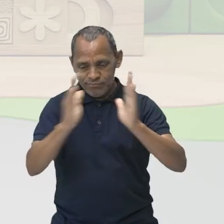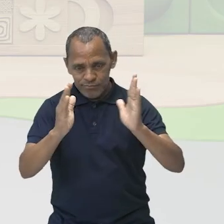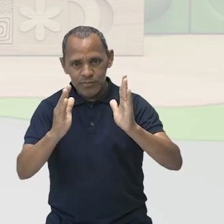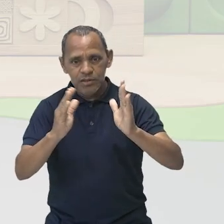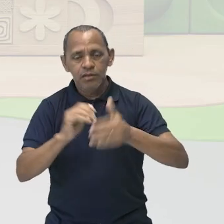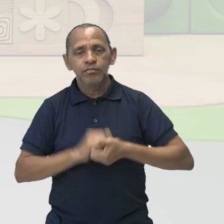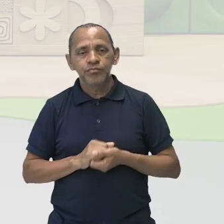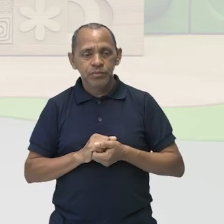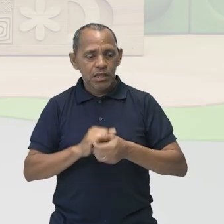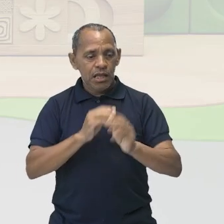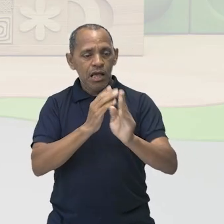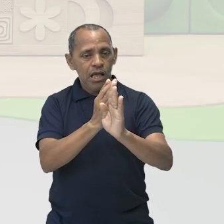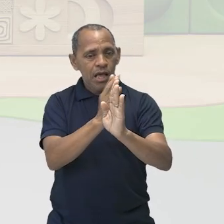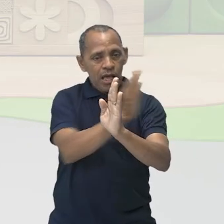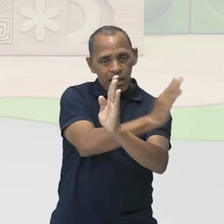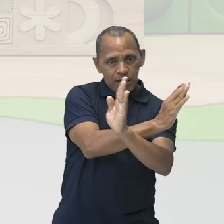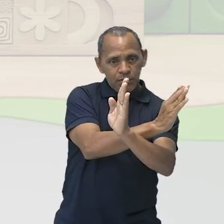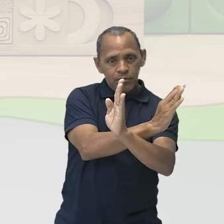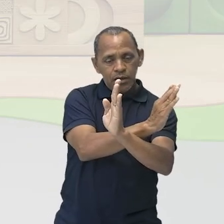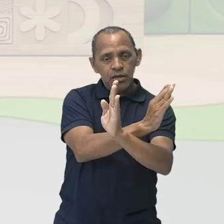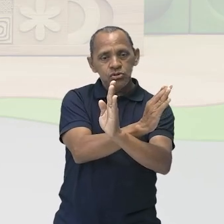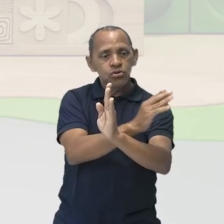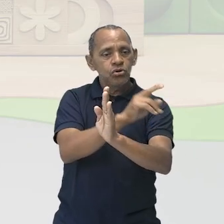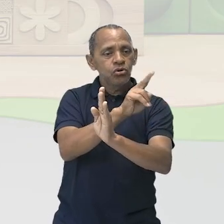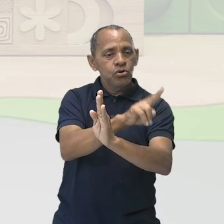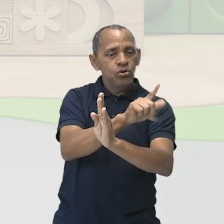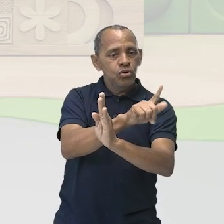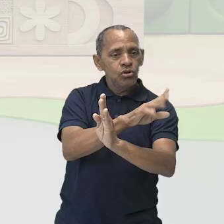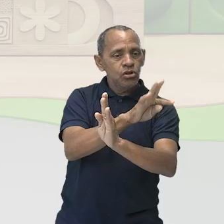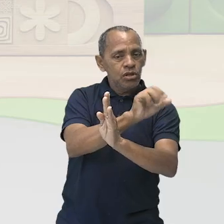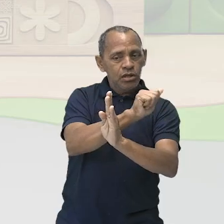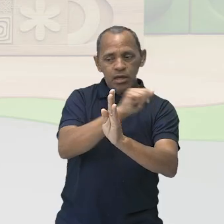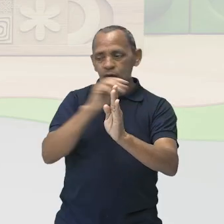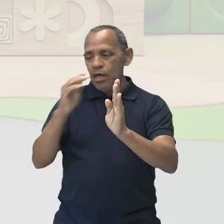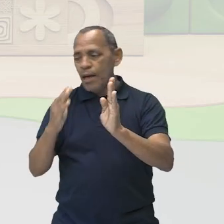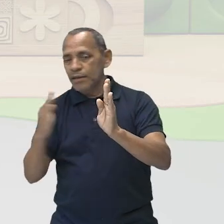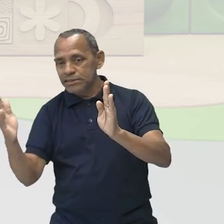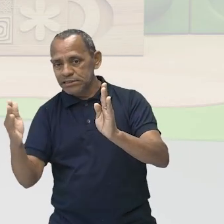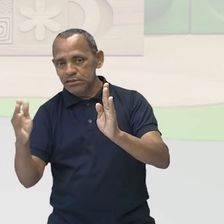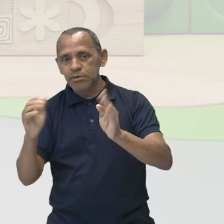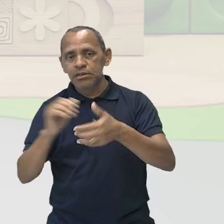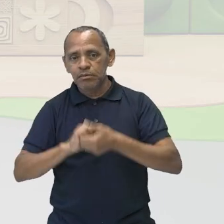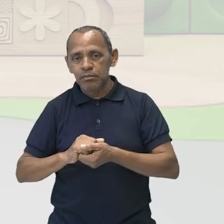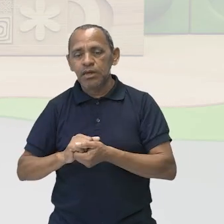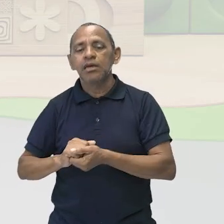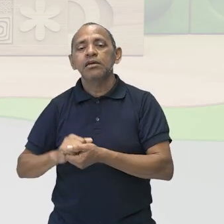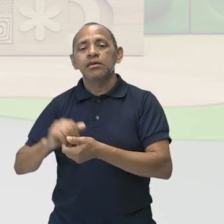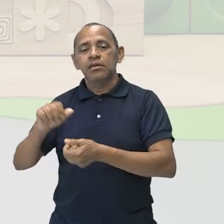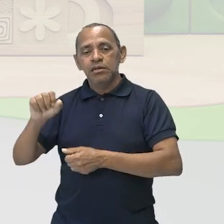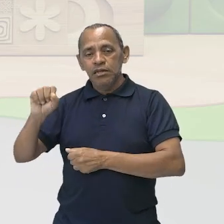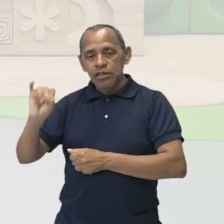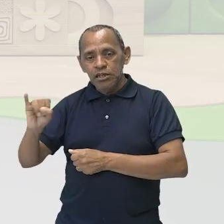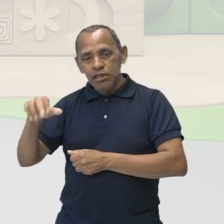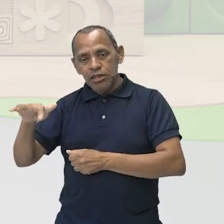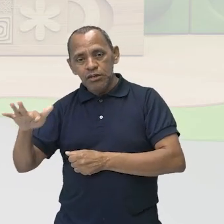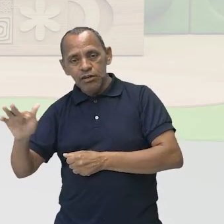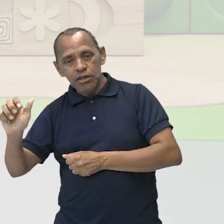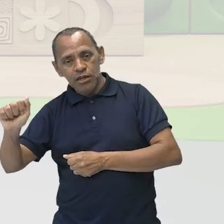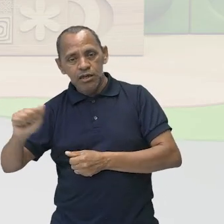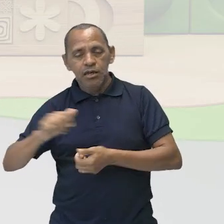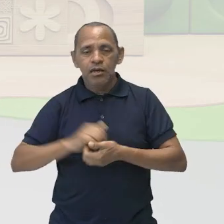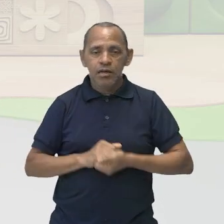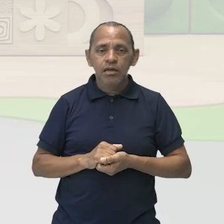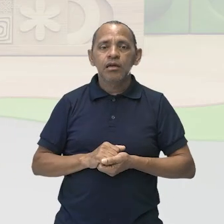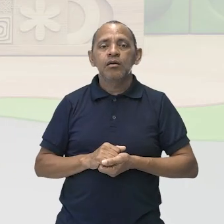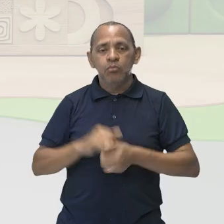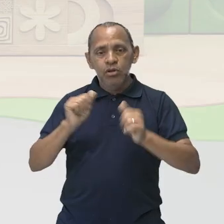o que está abaixo de 20 Hz é o infrassom. Percebemos que essas ondas elas podem ter origem